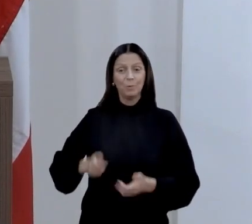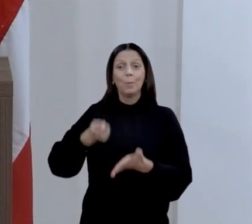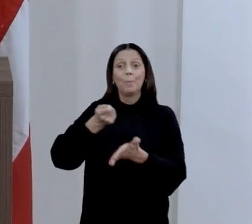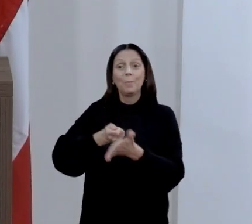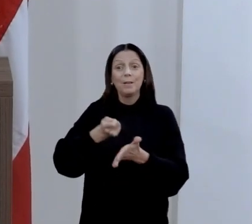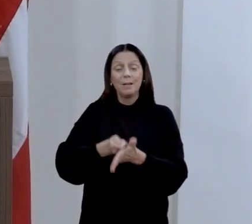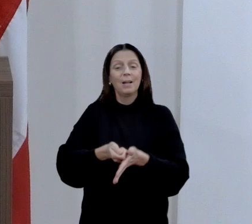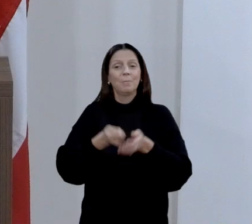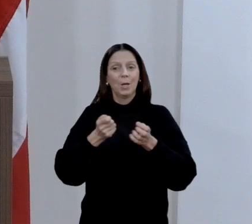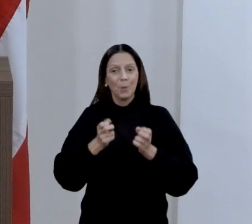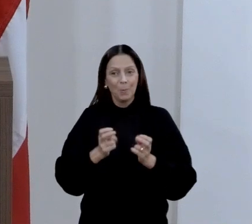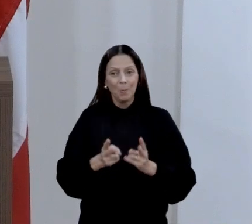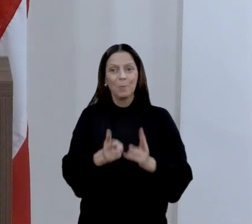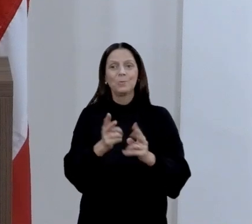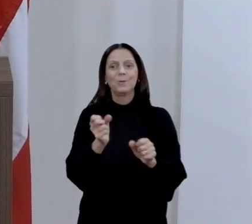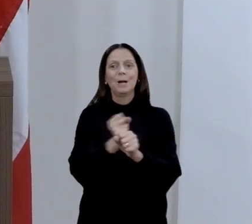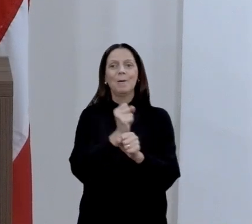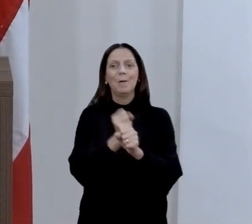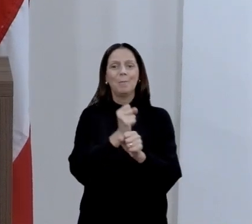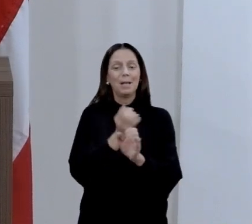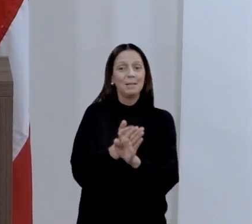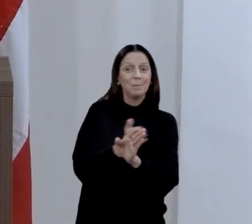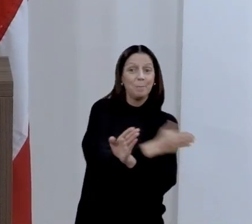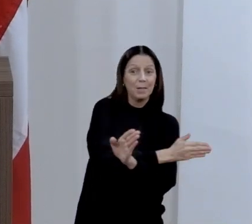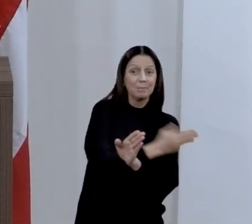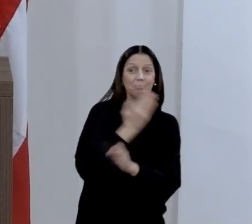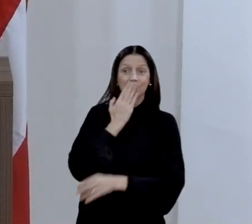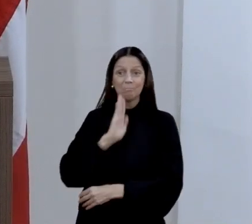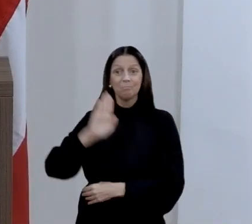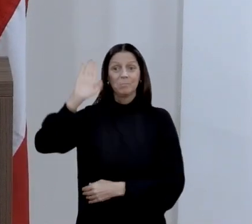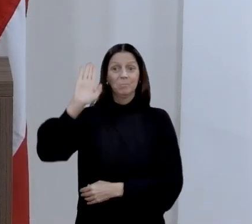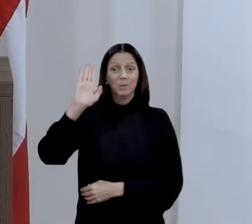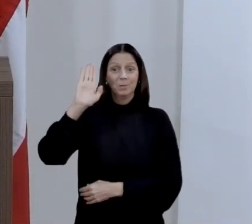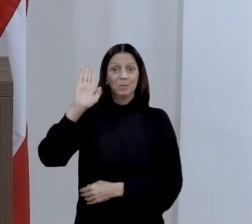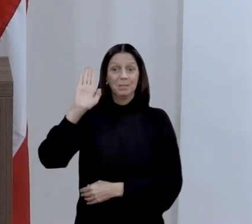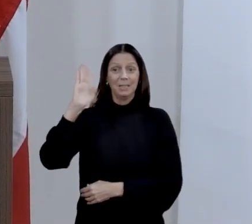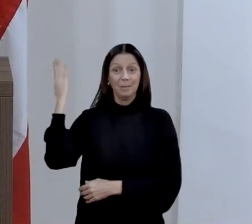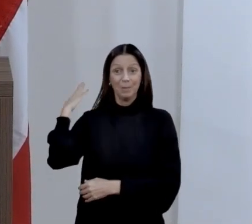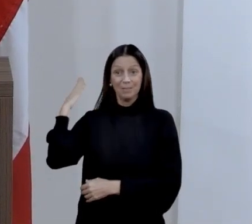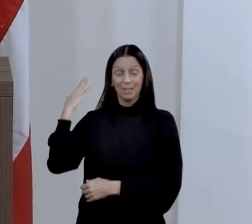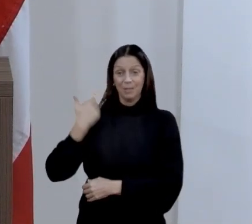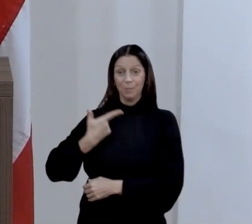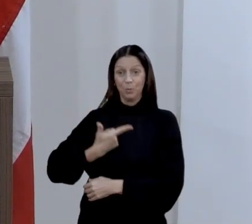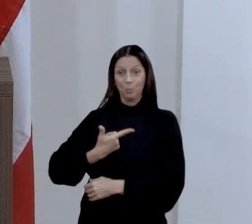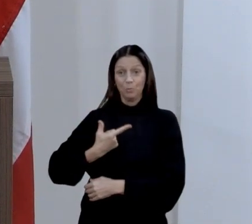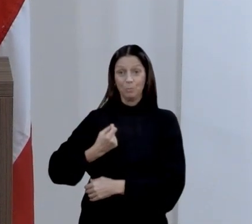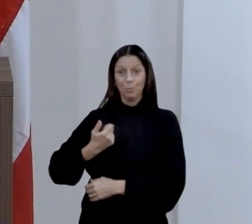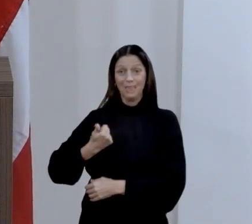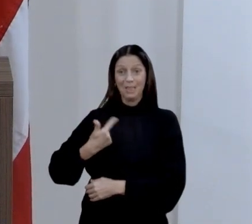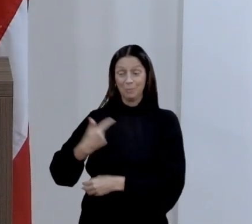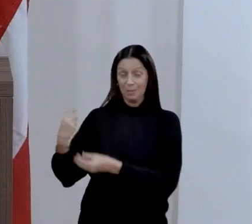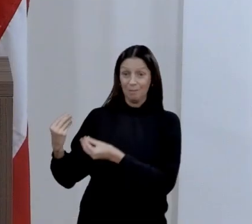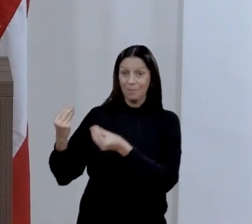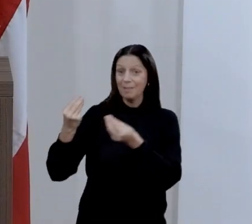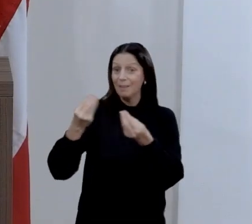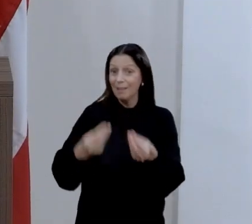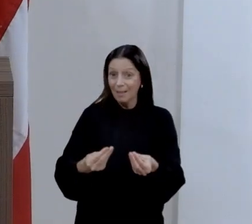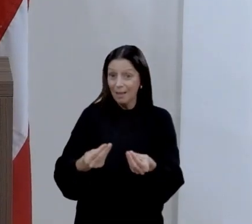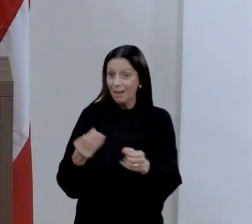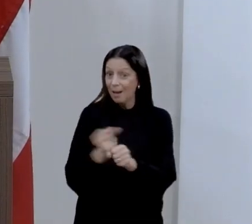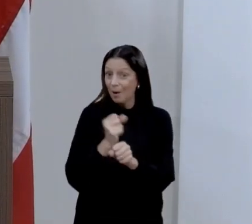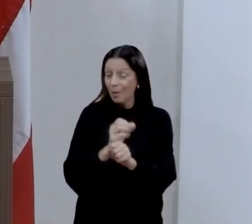a fazer o dever de casa daquilo que era uma promessa de campanha para ser entregue em 2012. Volto a